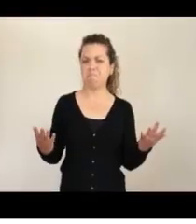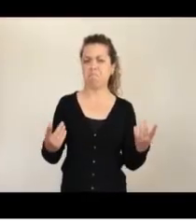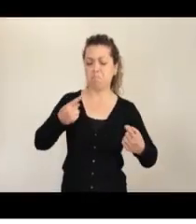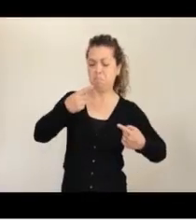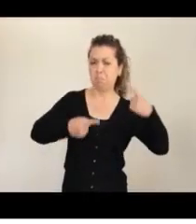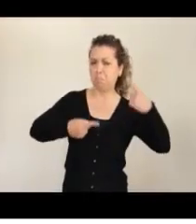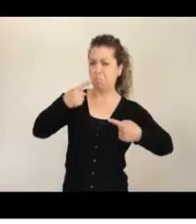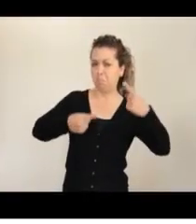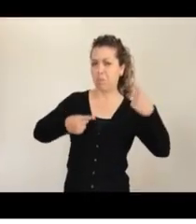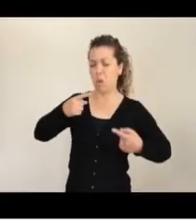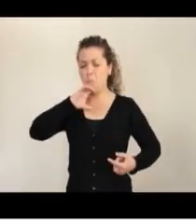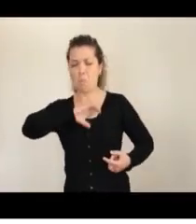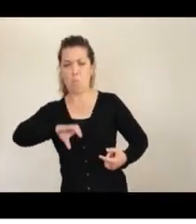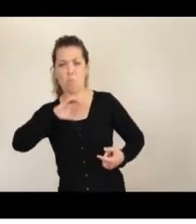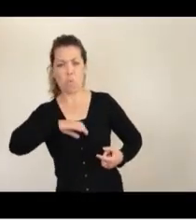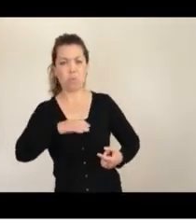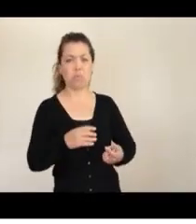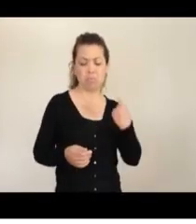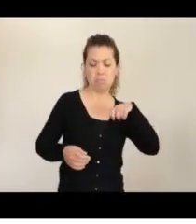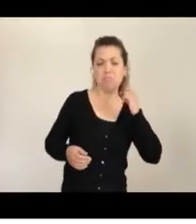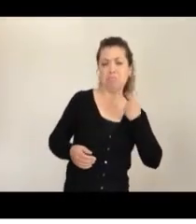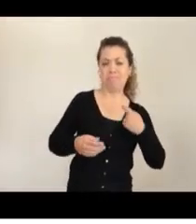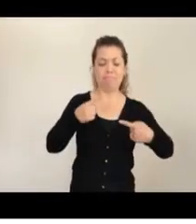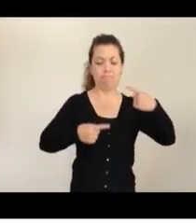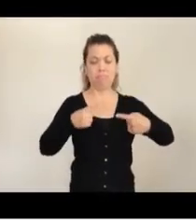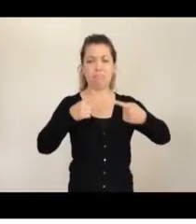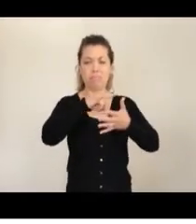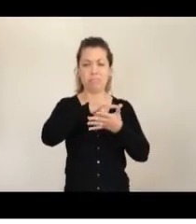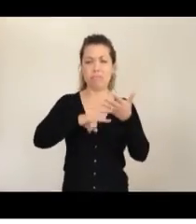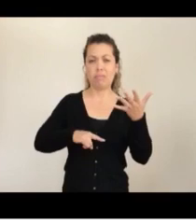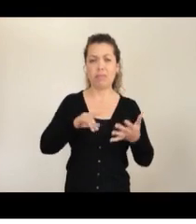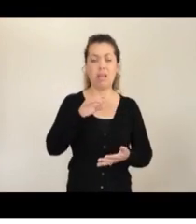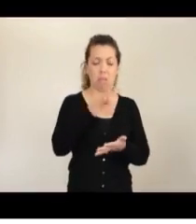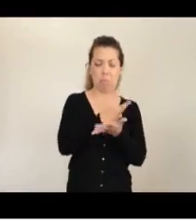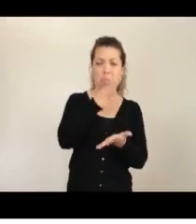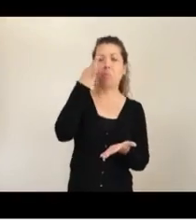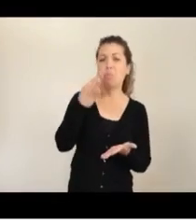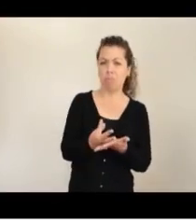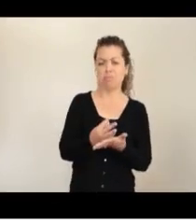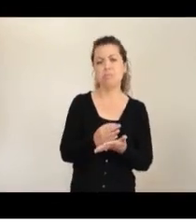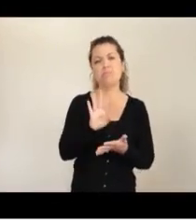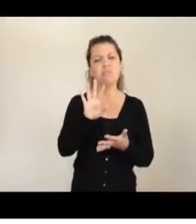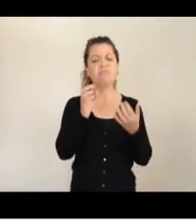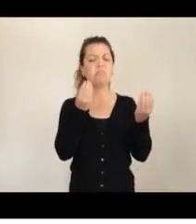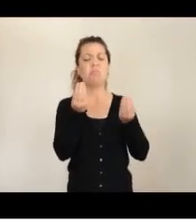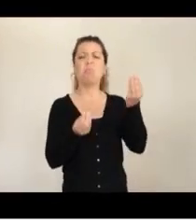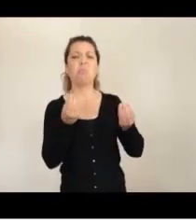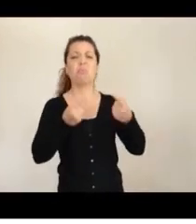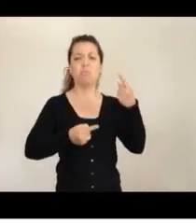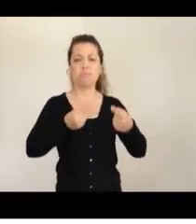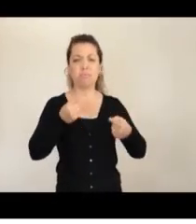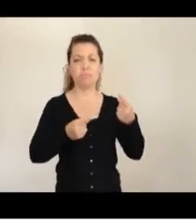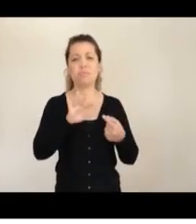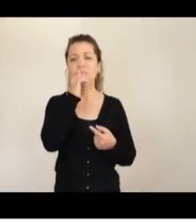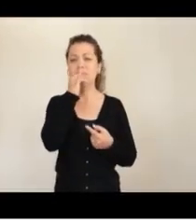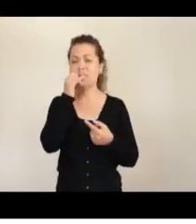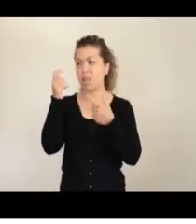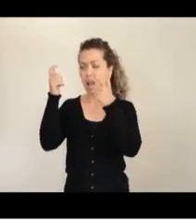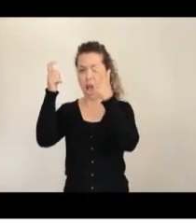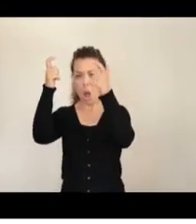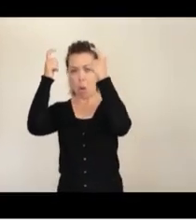teriam partido ribeira acima em busca de novas riquezas no interior da colônia. Ainda que a obra de Jung deva